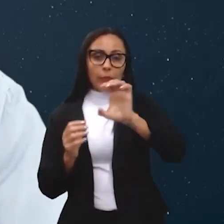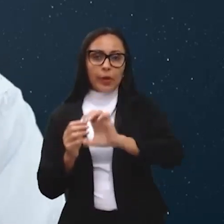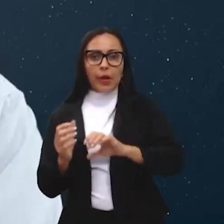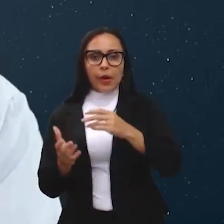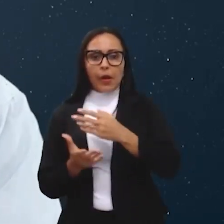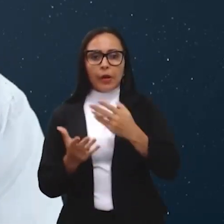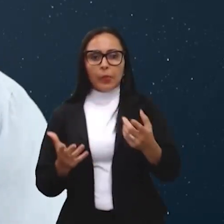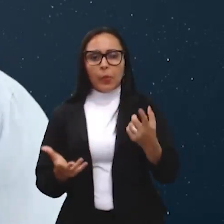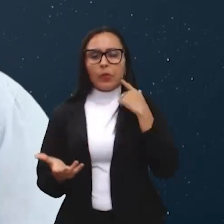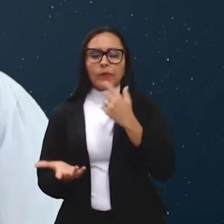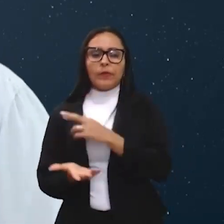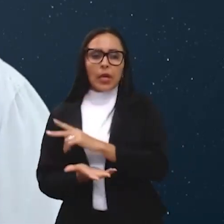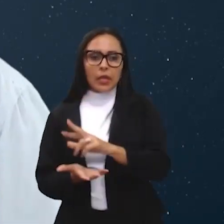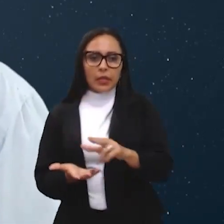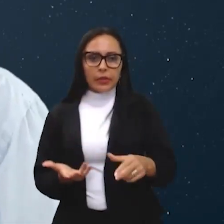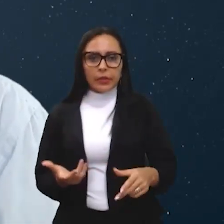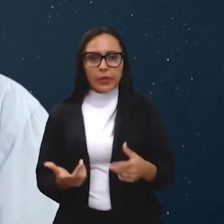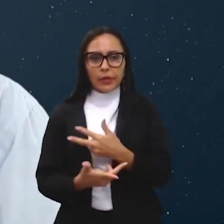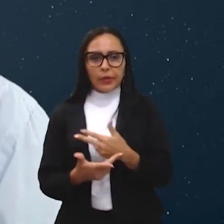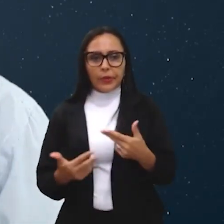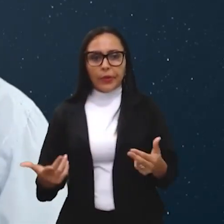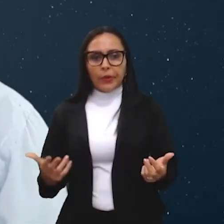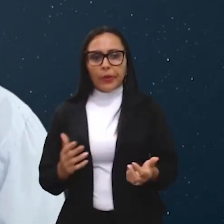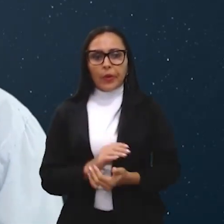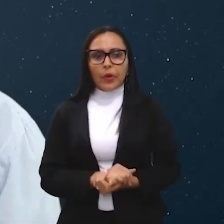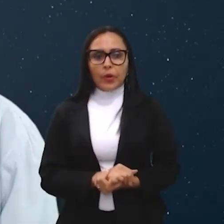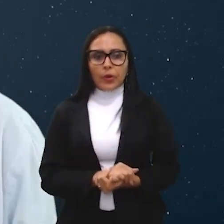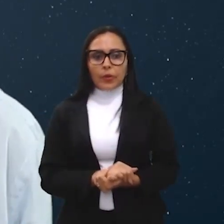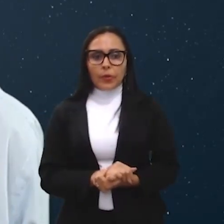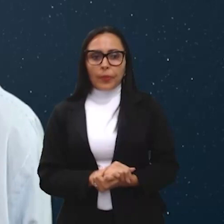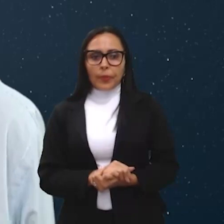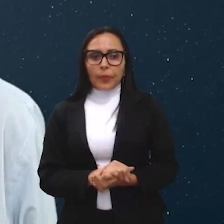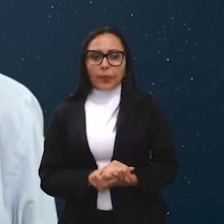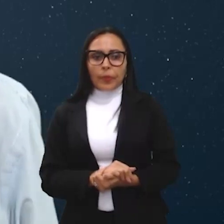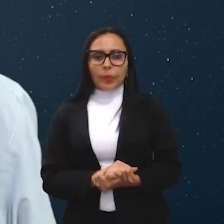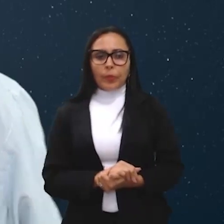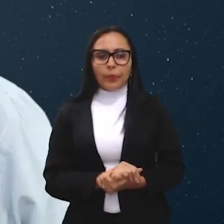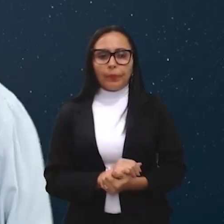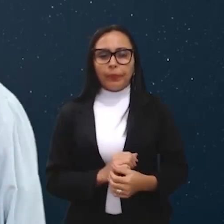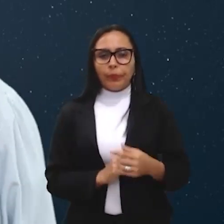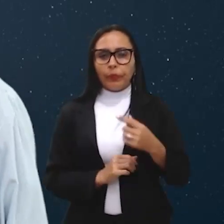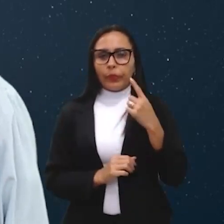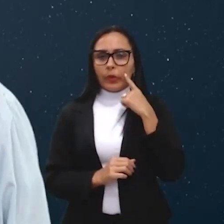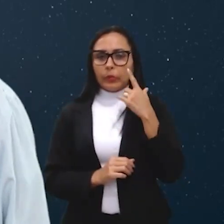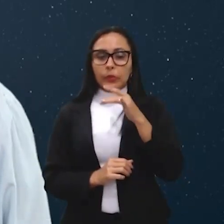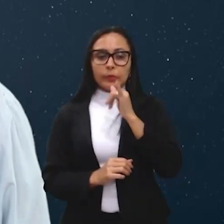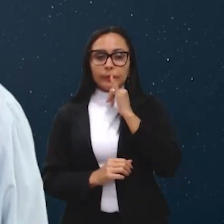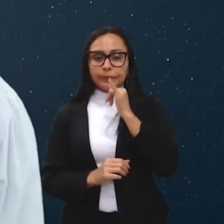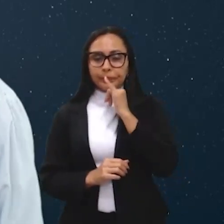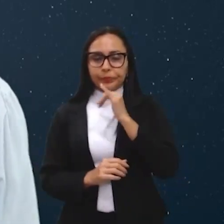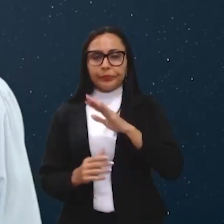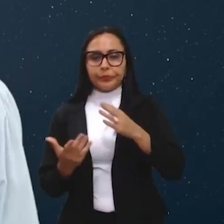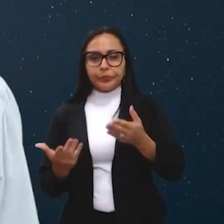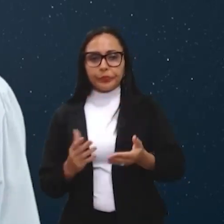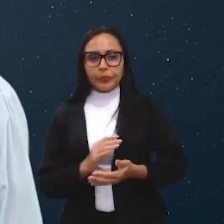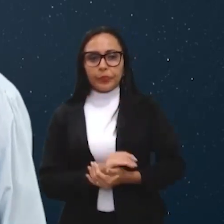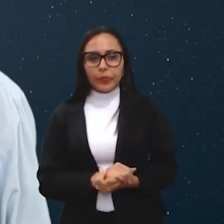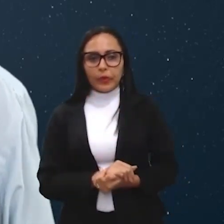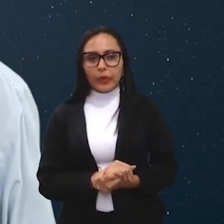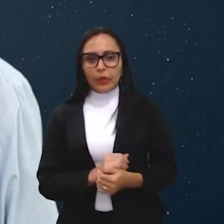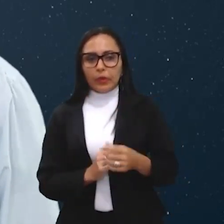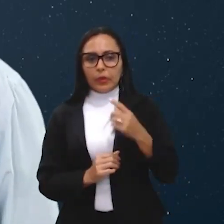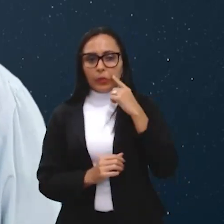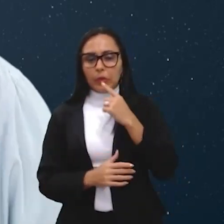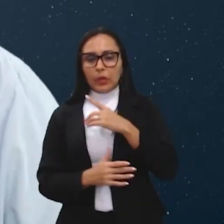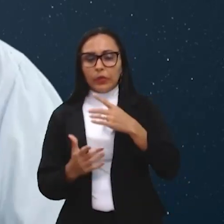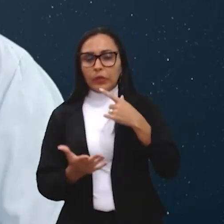por diversas tendências, né? Então a gente teve a Art Nouveau, por exemplo, a gente teve a Belle Époque parisiense,